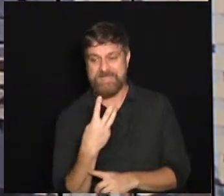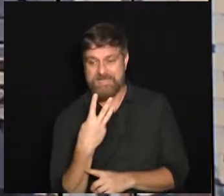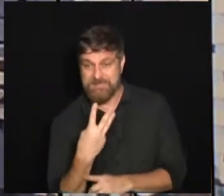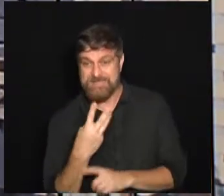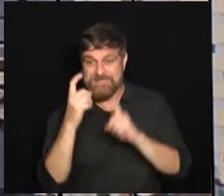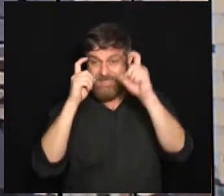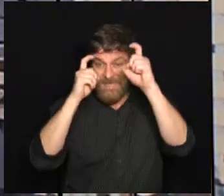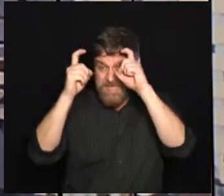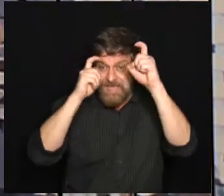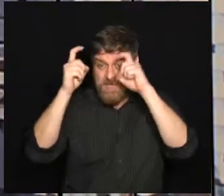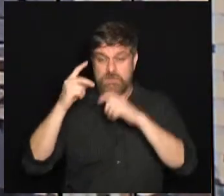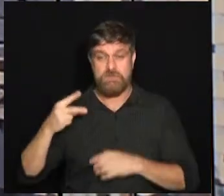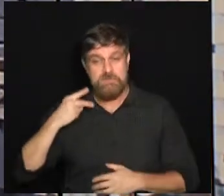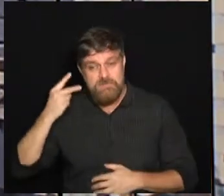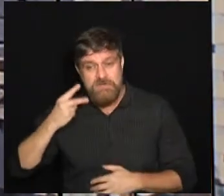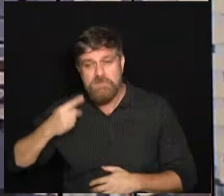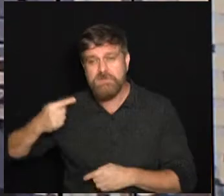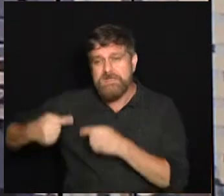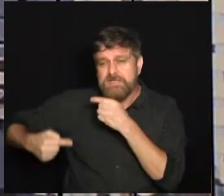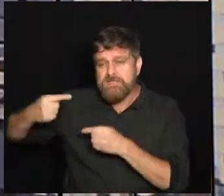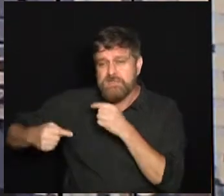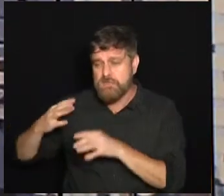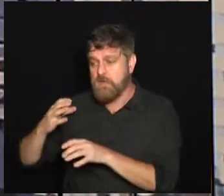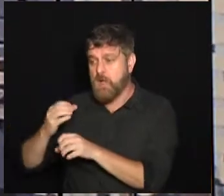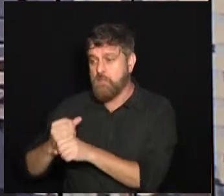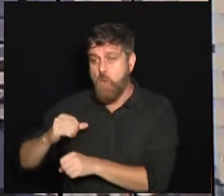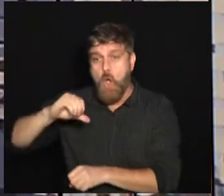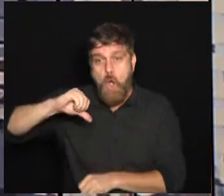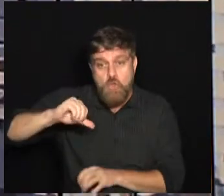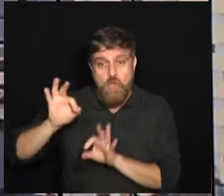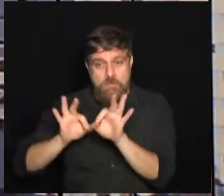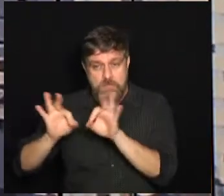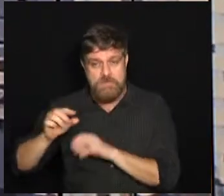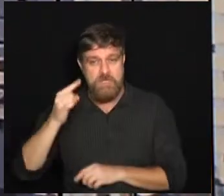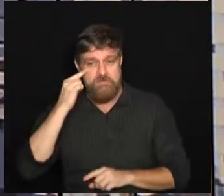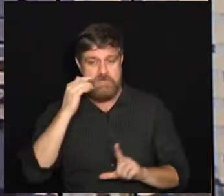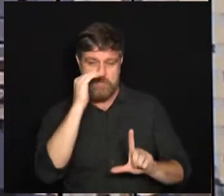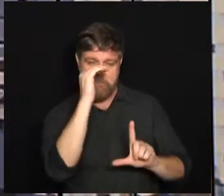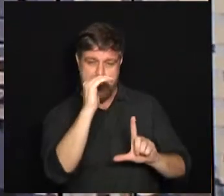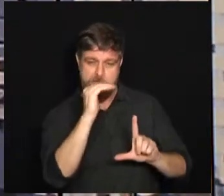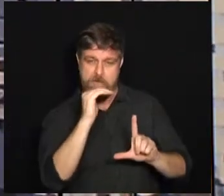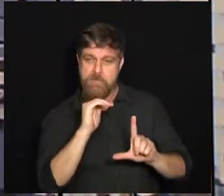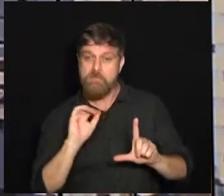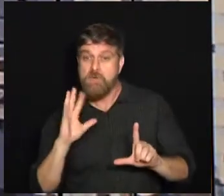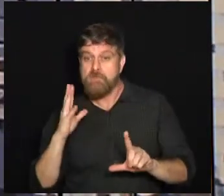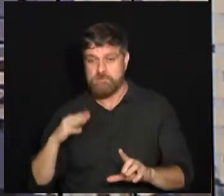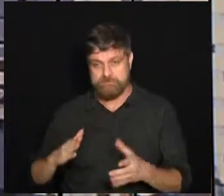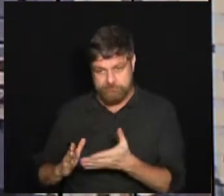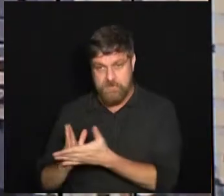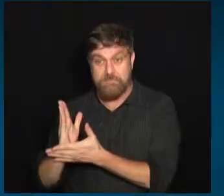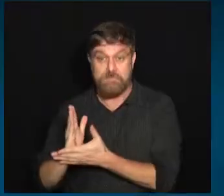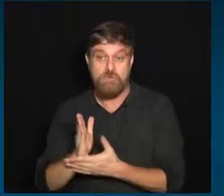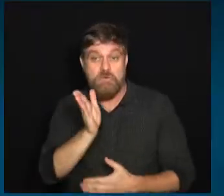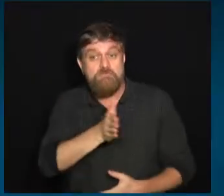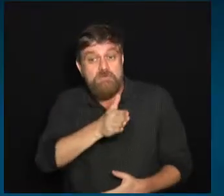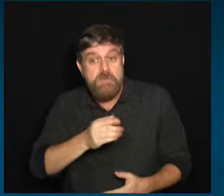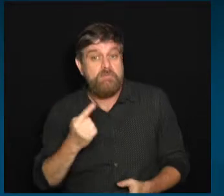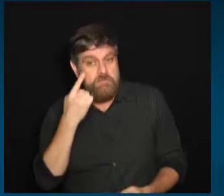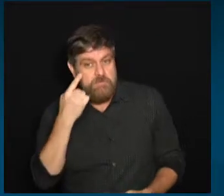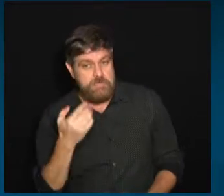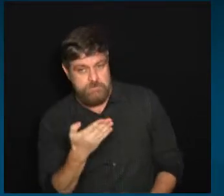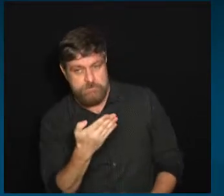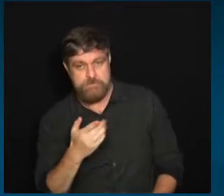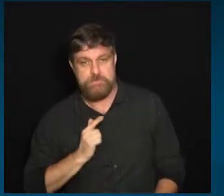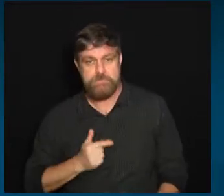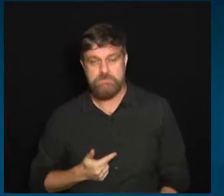Os vereadores discutiram e votaram 9 projetos. Confira agora o resultado completo da pauta. Aprovado